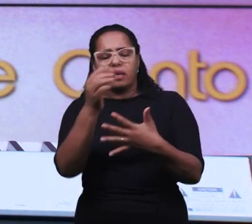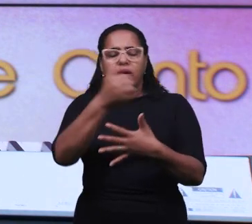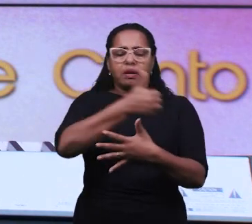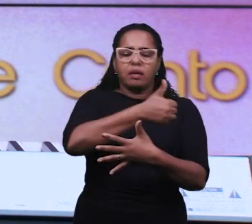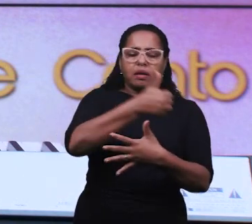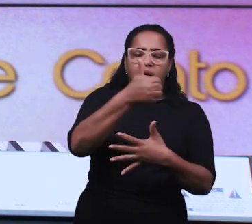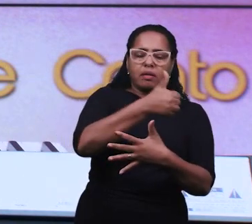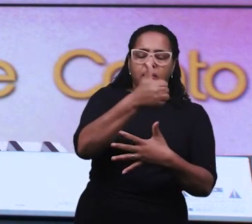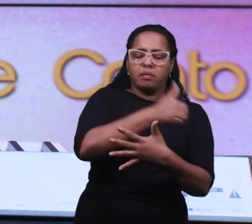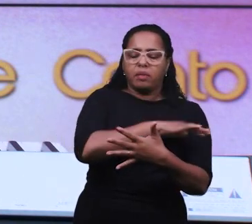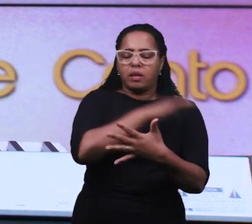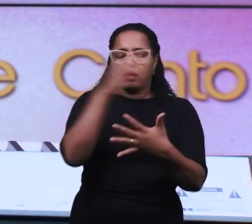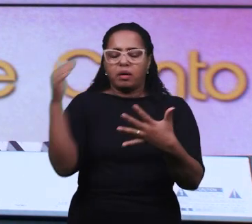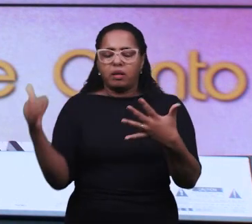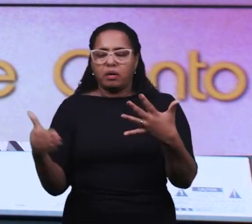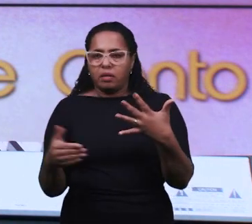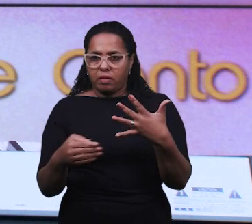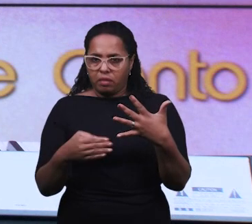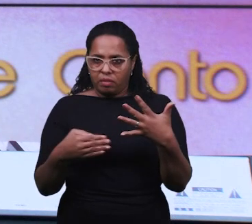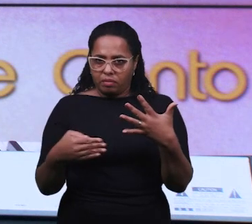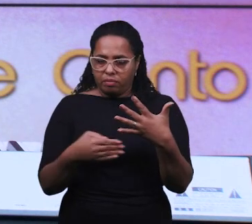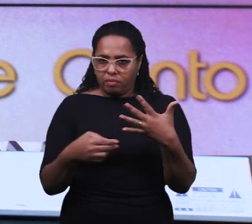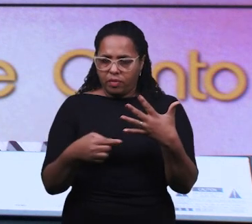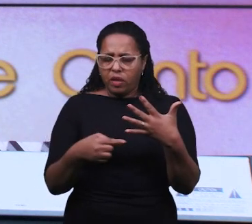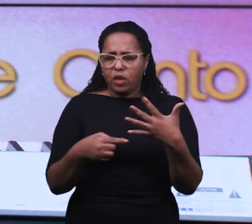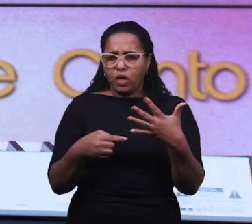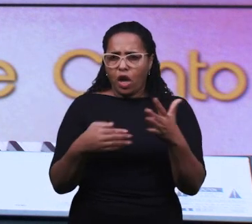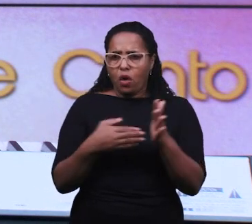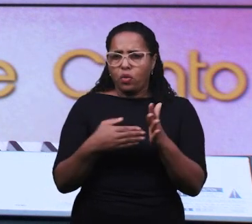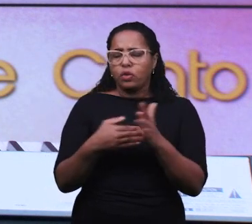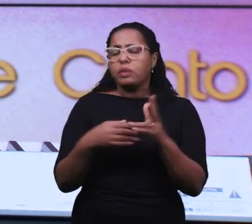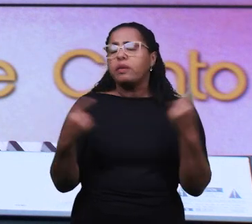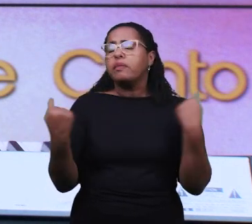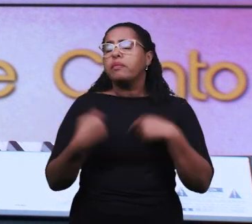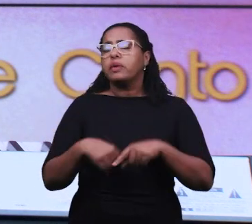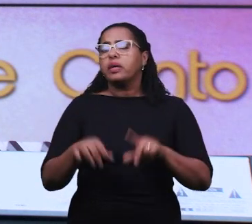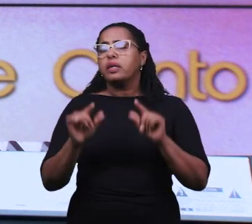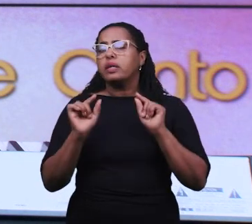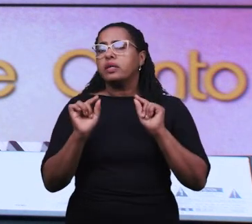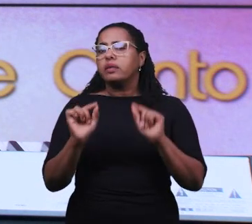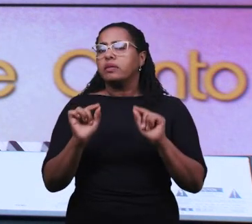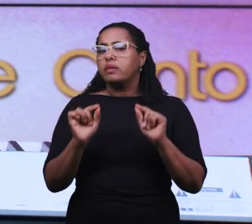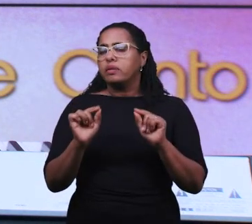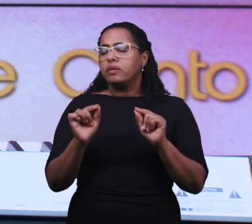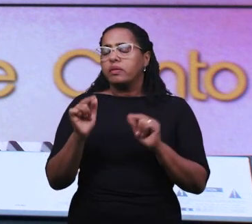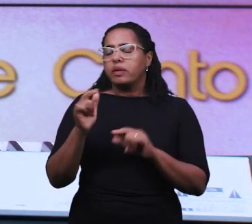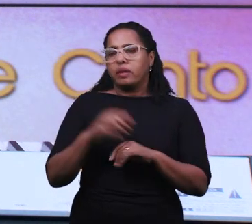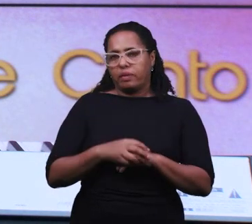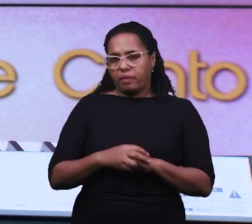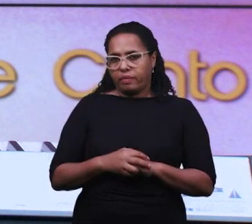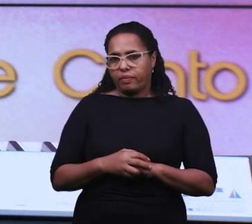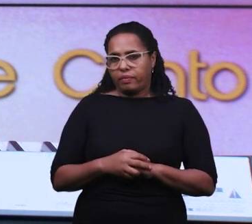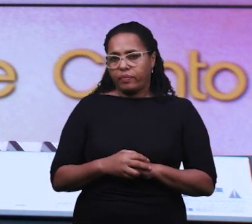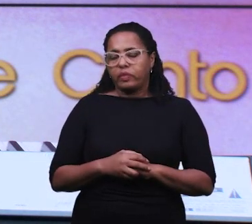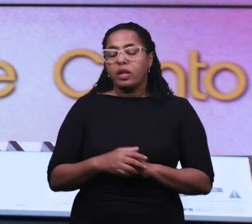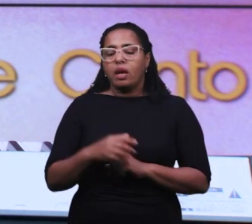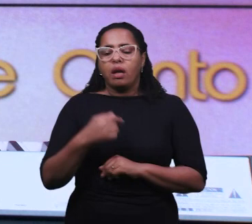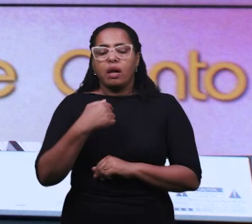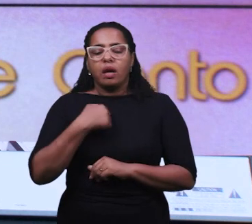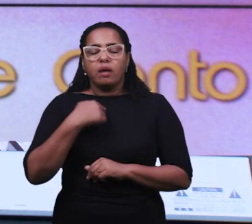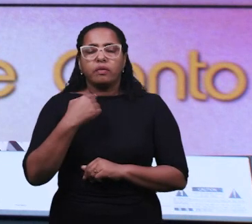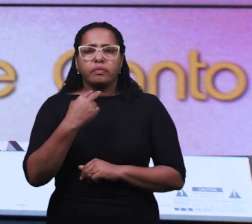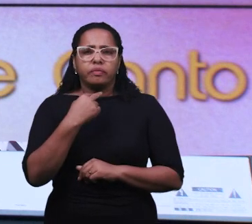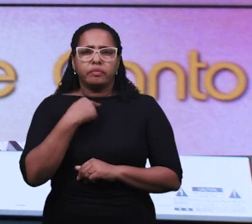a primeira e a última. O que eu vou precisar pensar durante o exercício? Eu